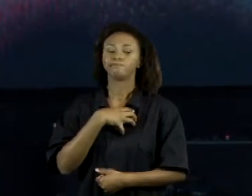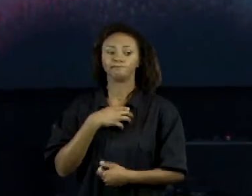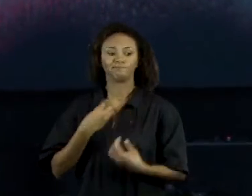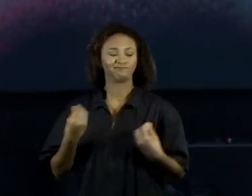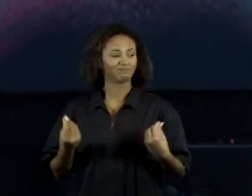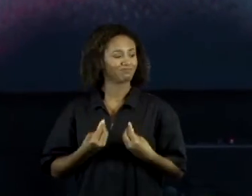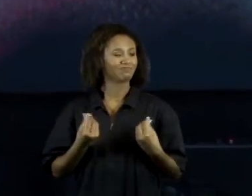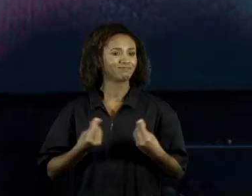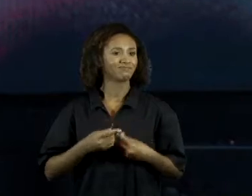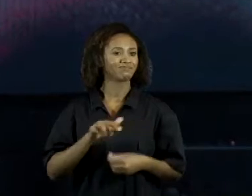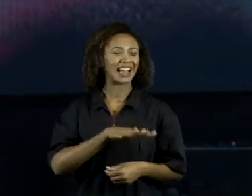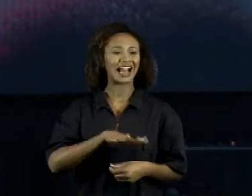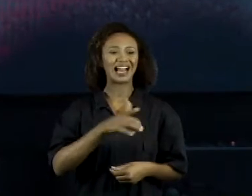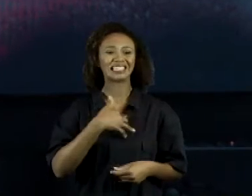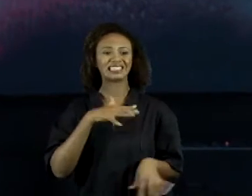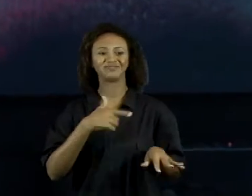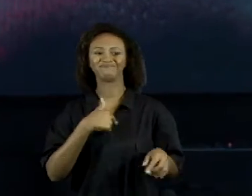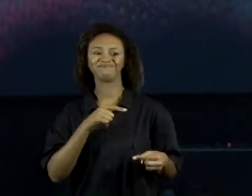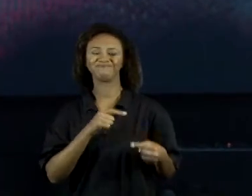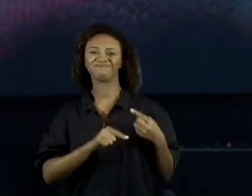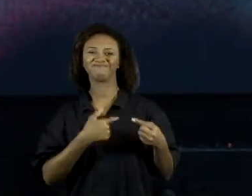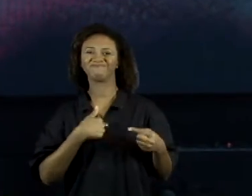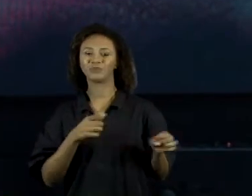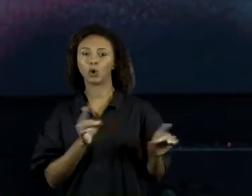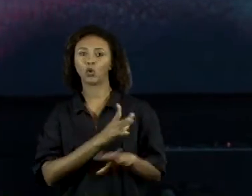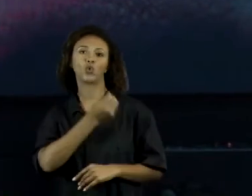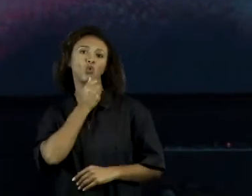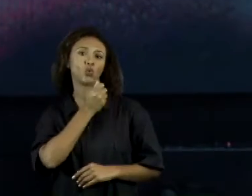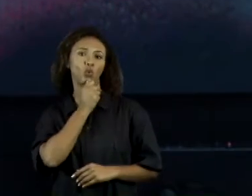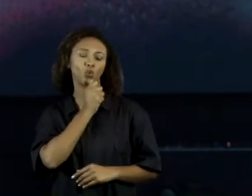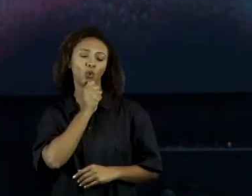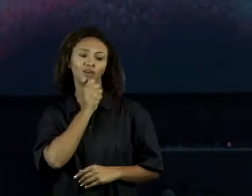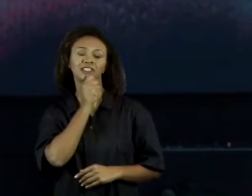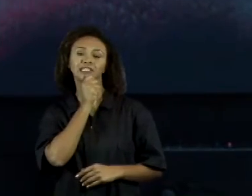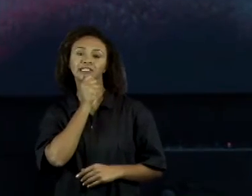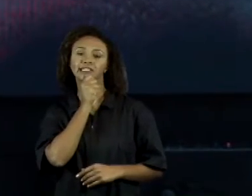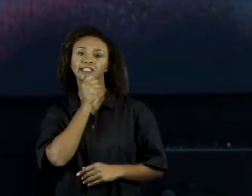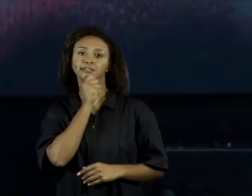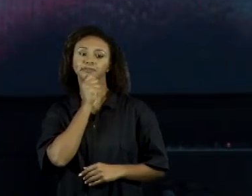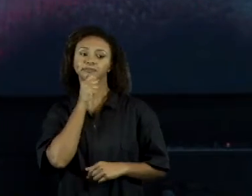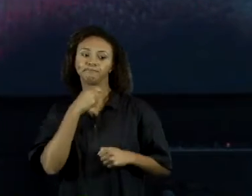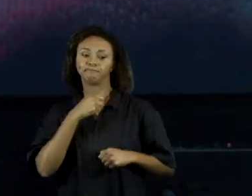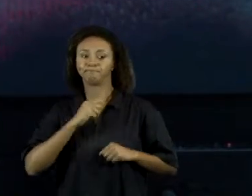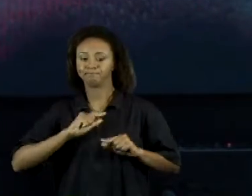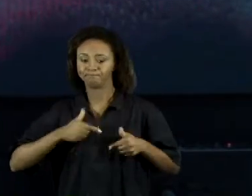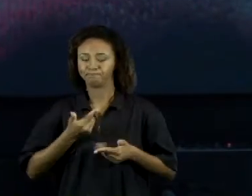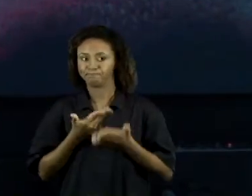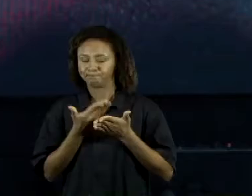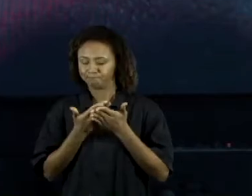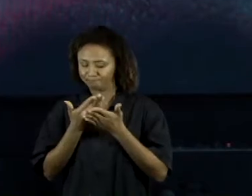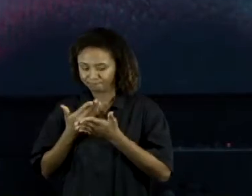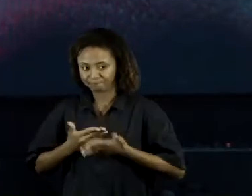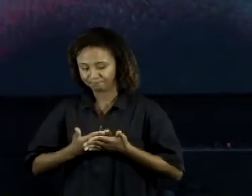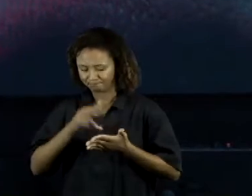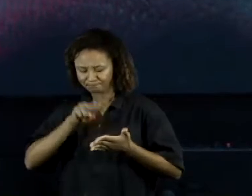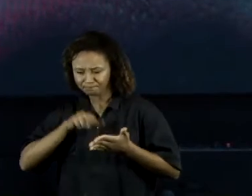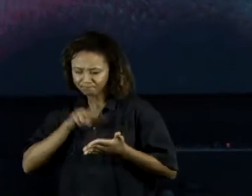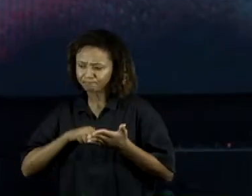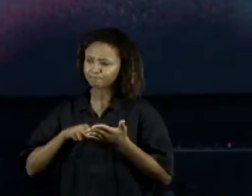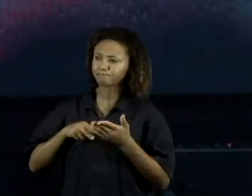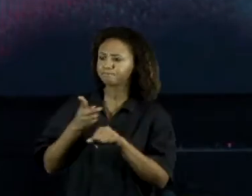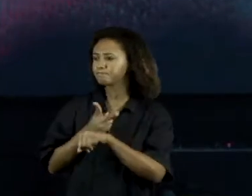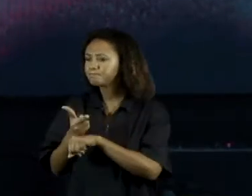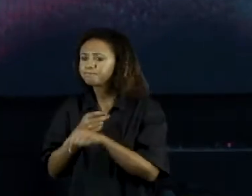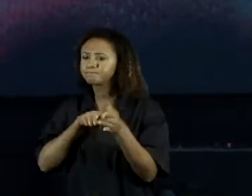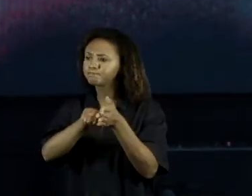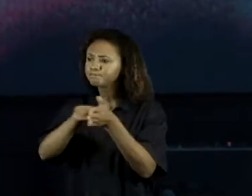despreparado em algumas áreas e sinto a necessidade de estudar, de ler, de procurar